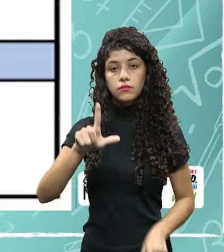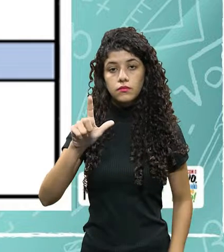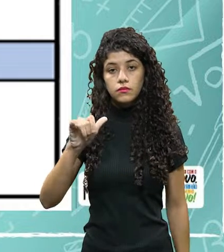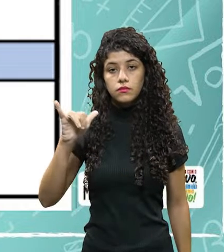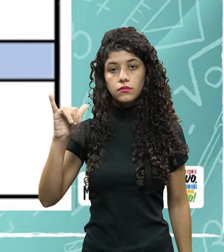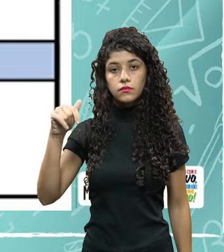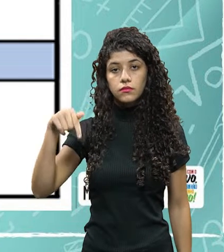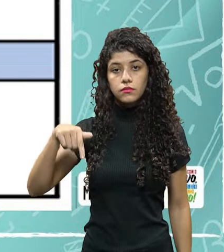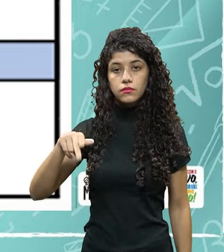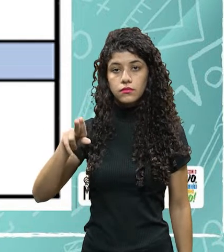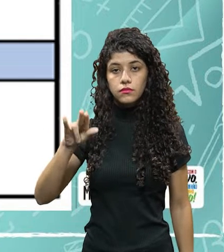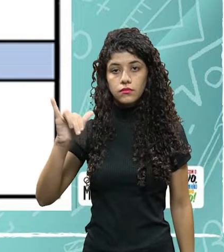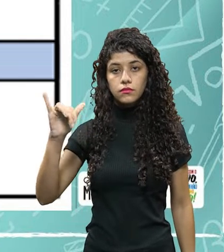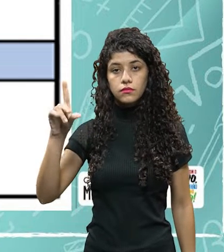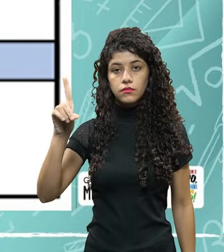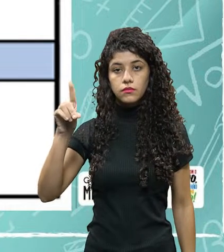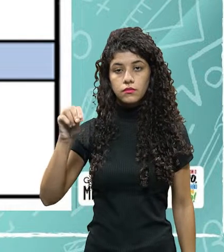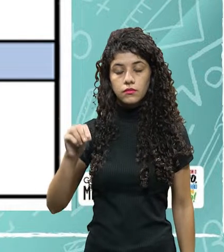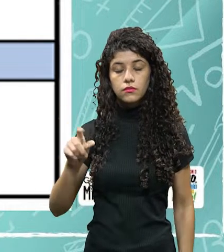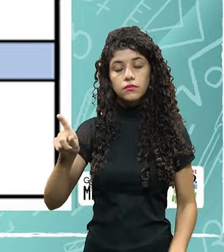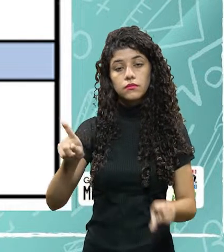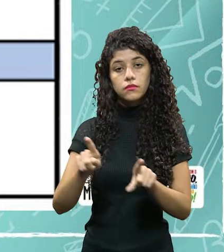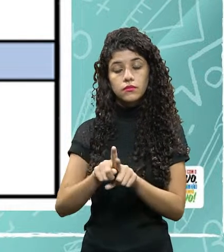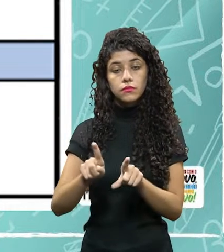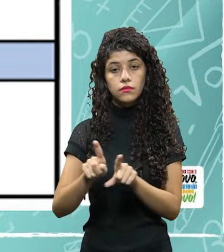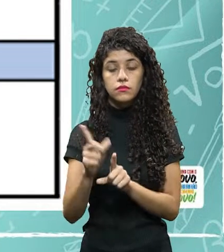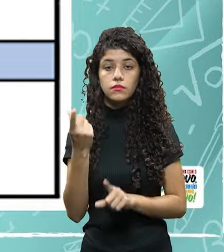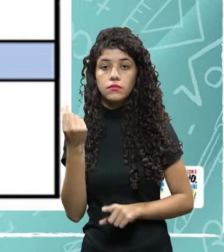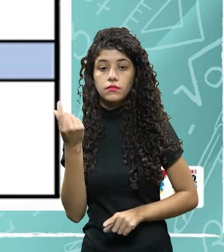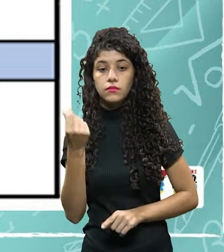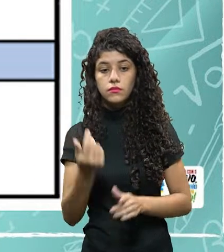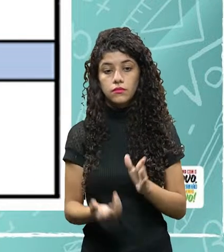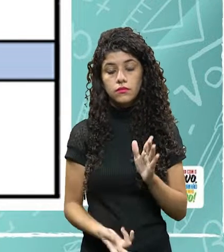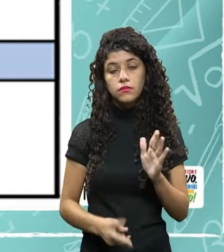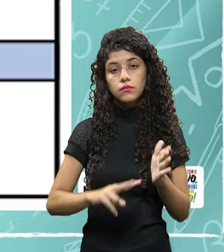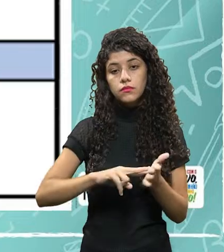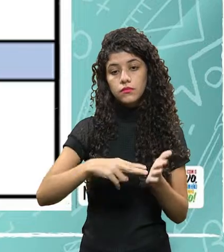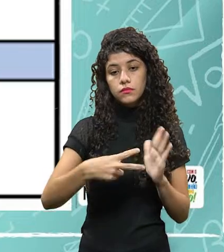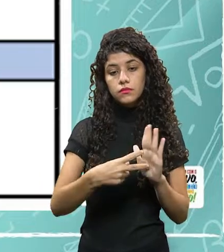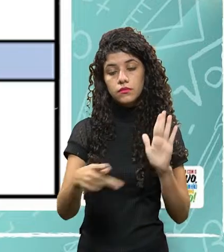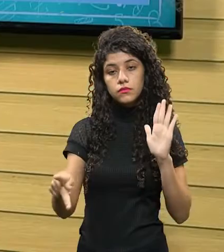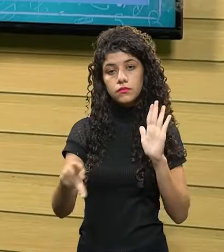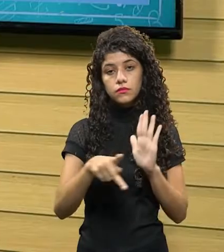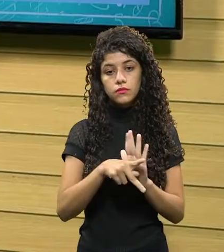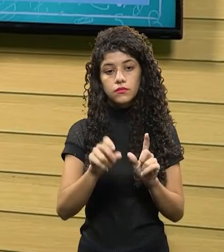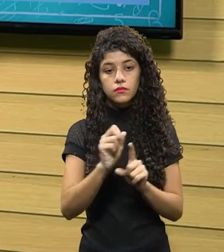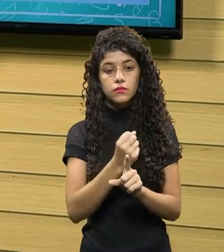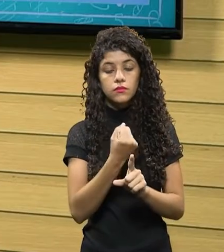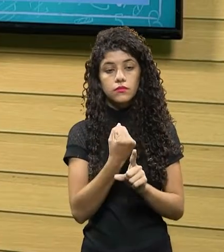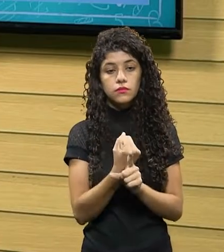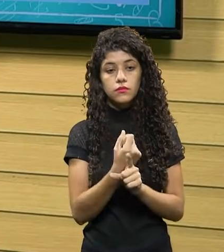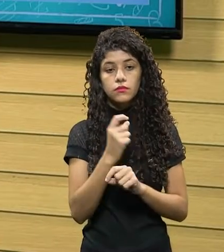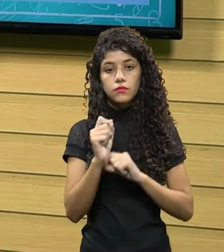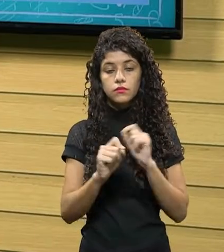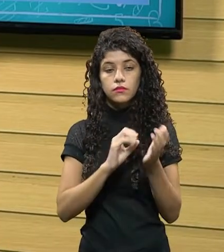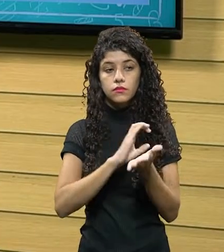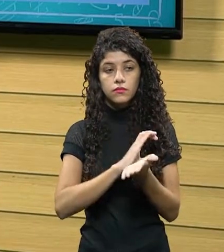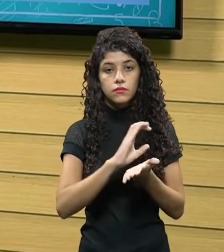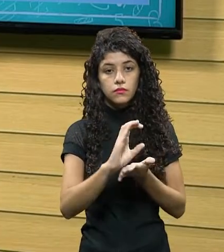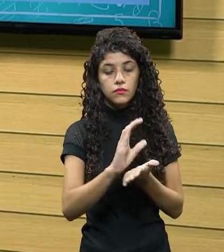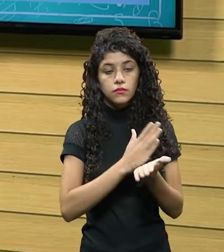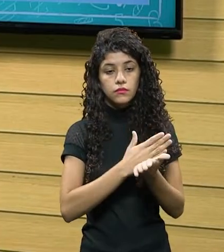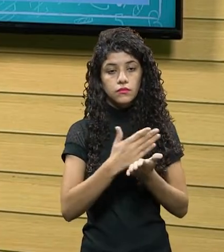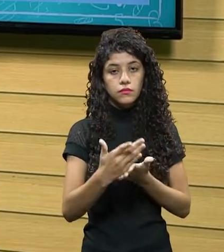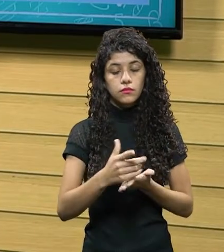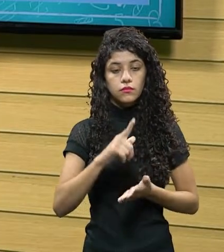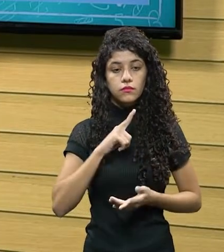a origem de recursos e representa o capital próprio da entidade, o capital social, aquele investimento inicial que